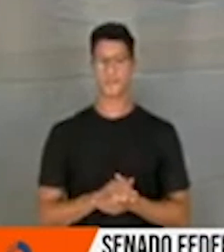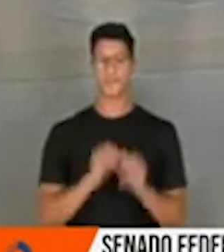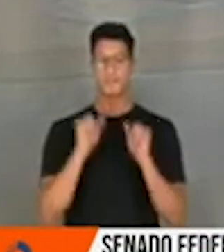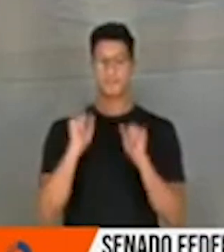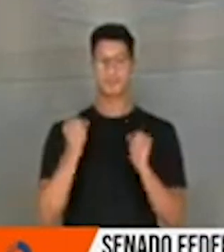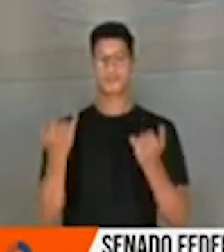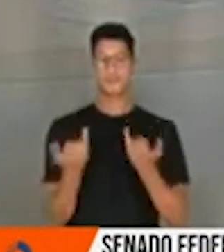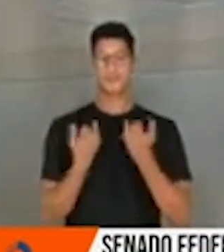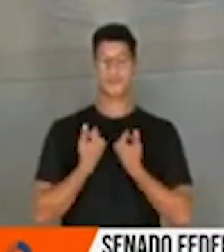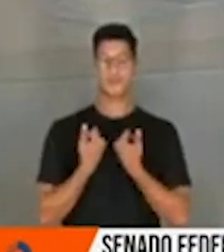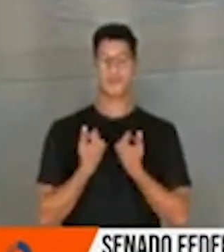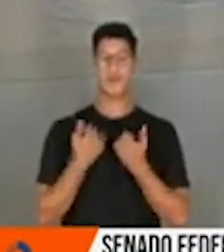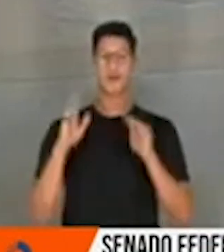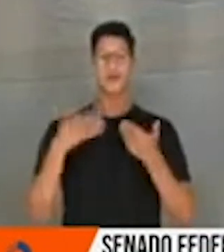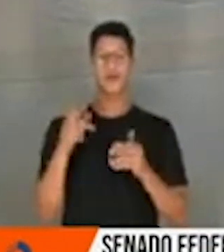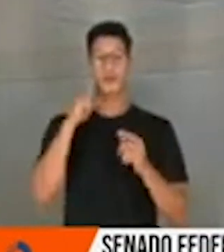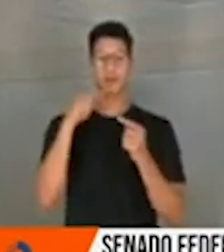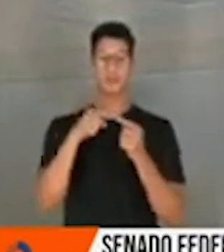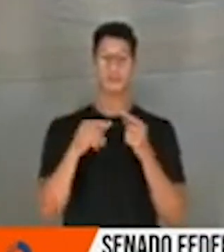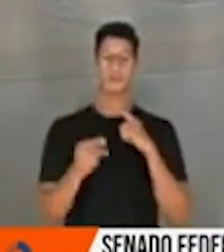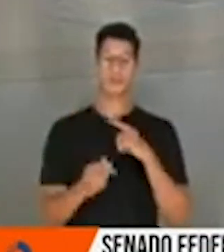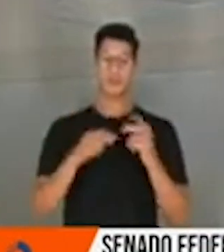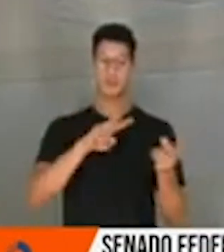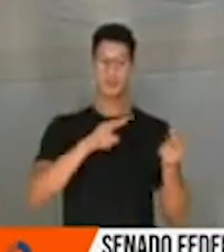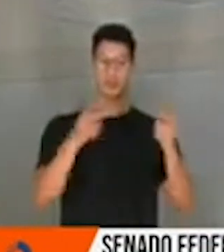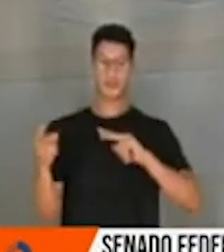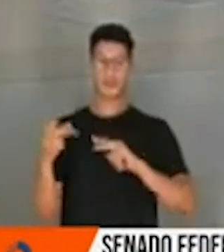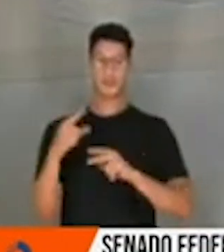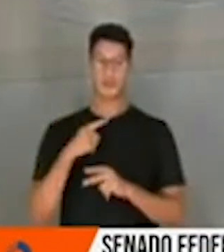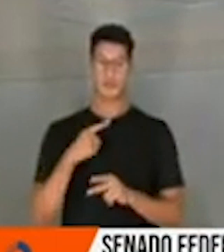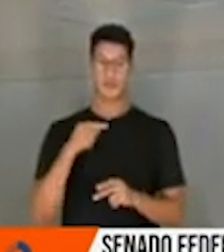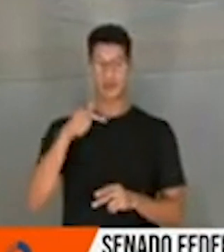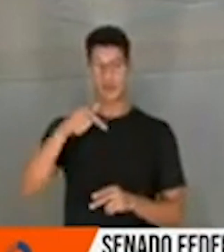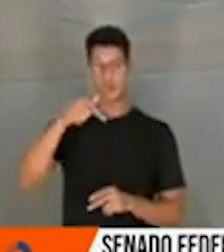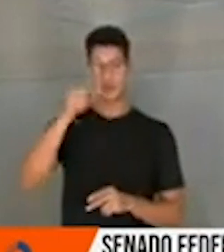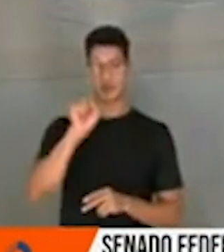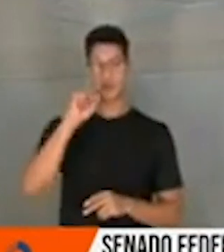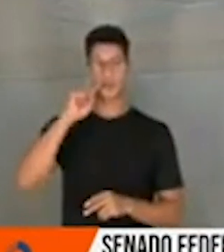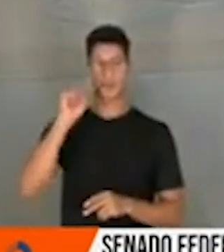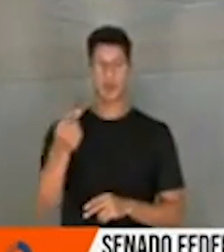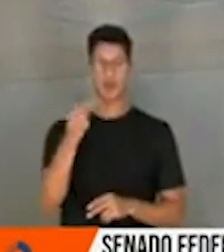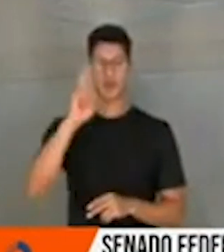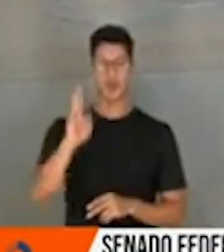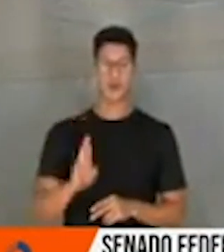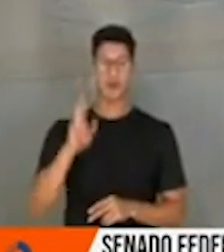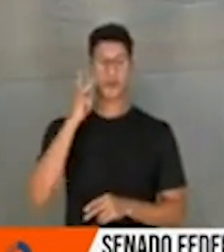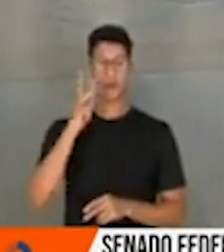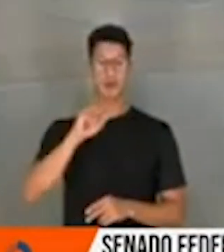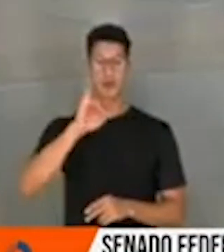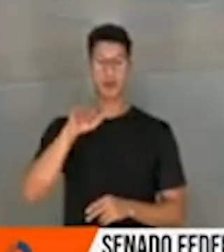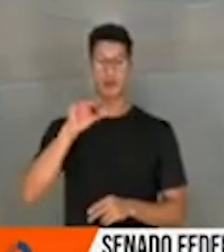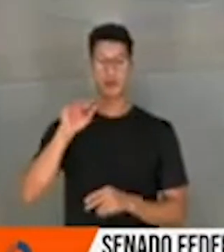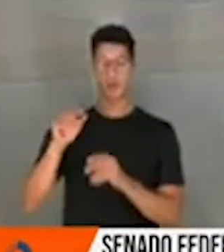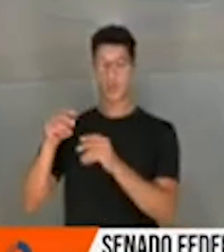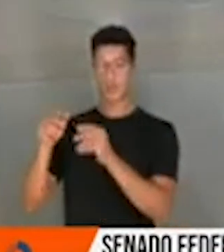poderia me informar qual foi o objetivo da transferência de R$ 78 mil para